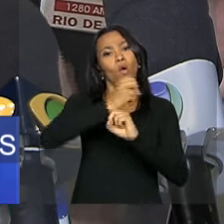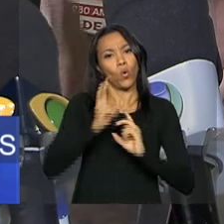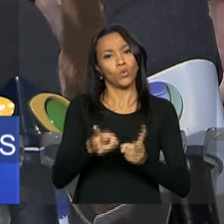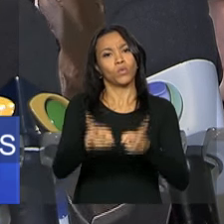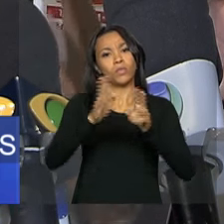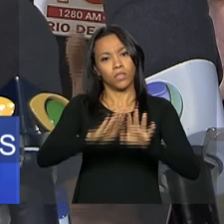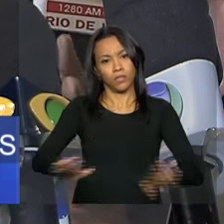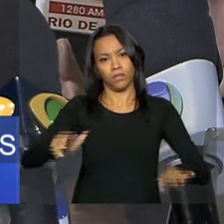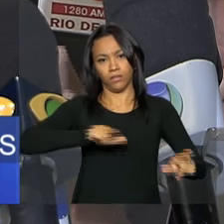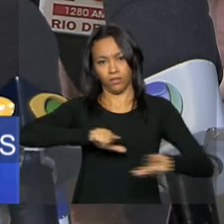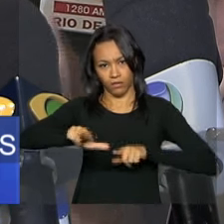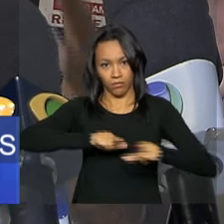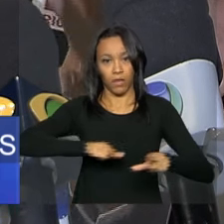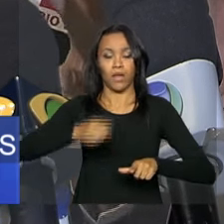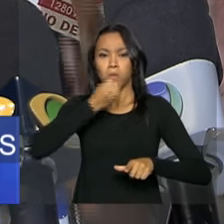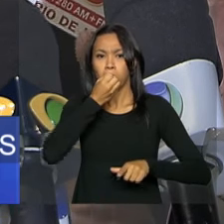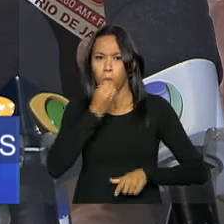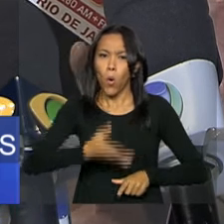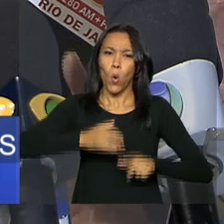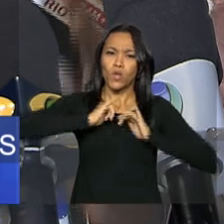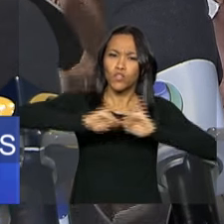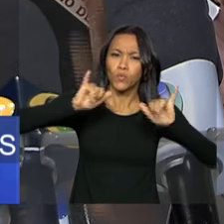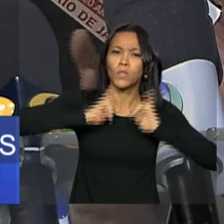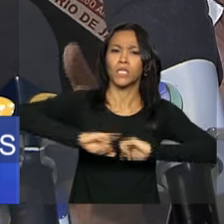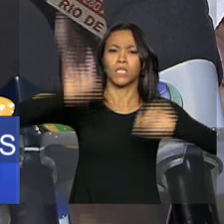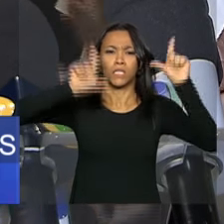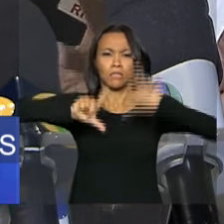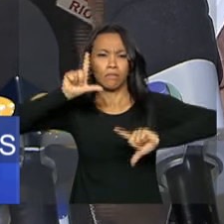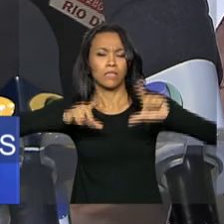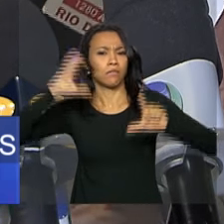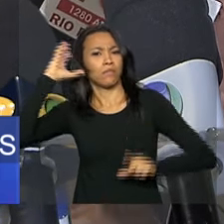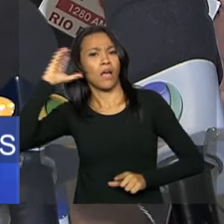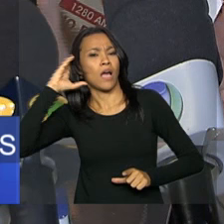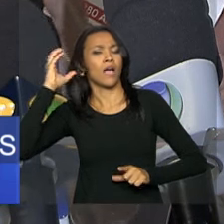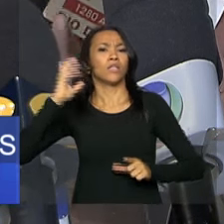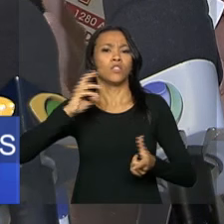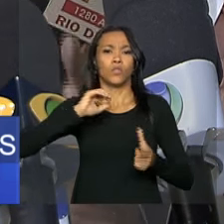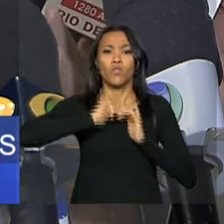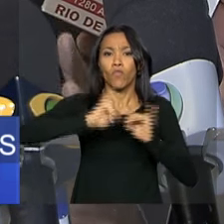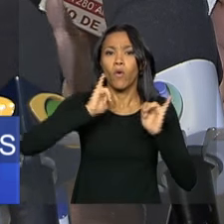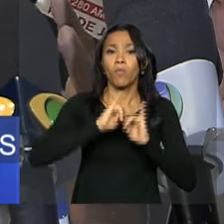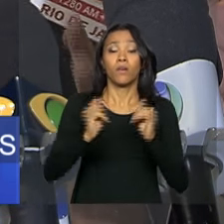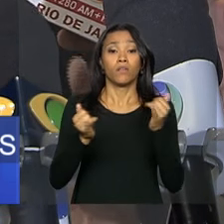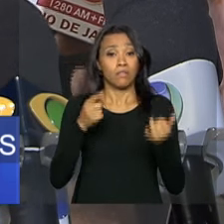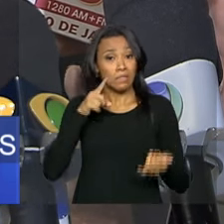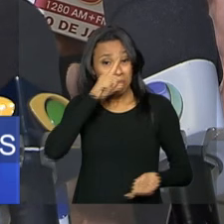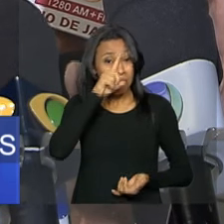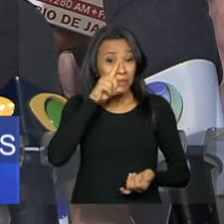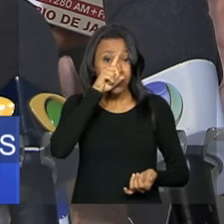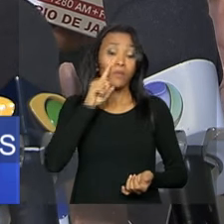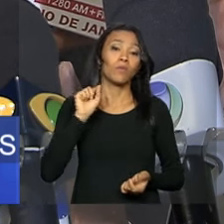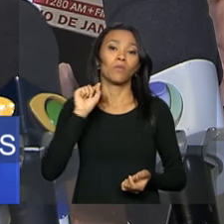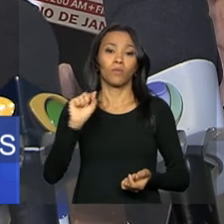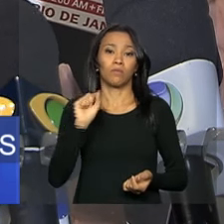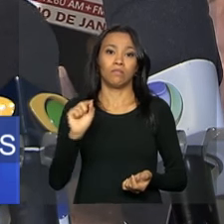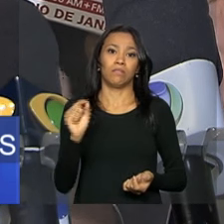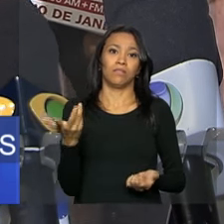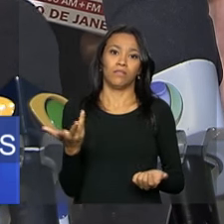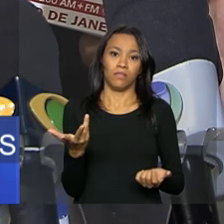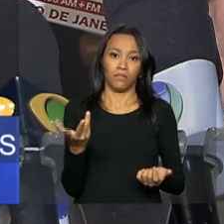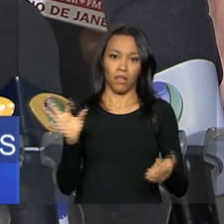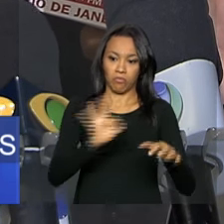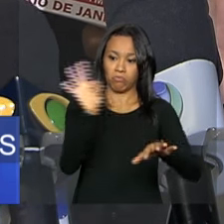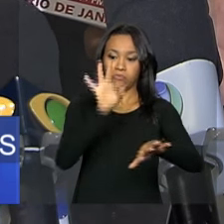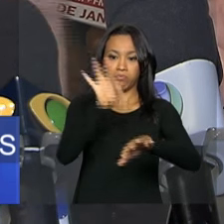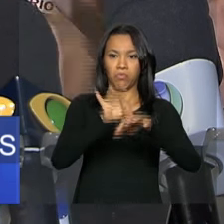assim prestando informações mobilizando esclarecendo informando mostrando a gravidade da da situação